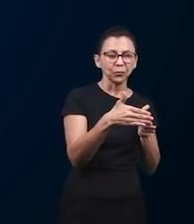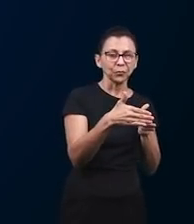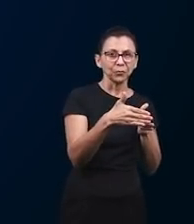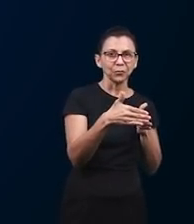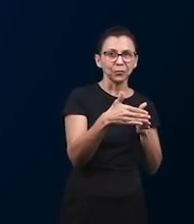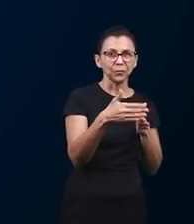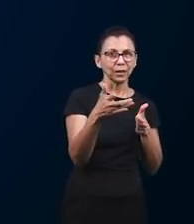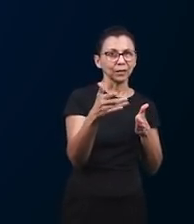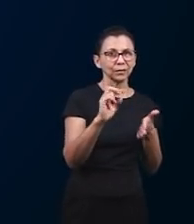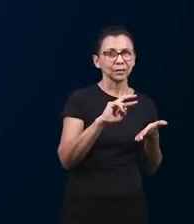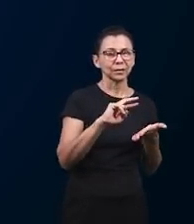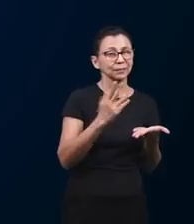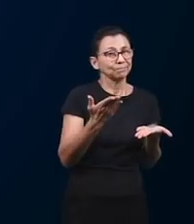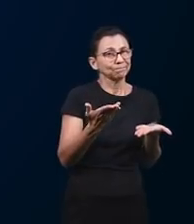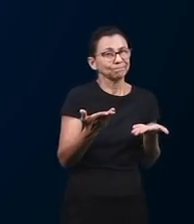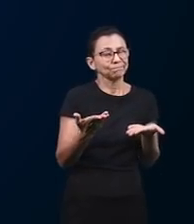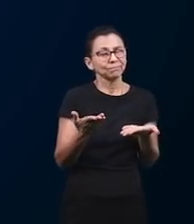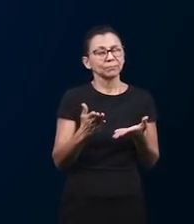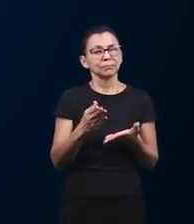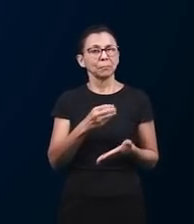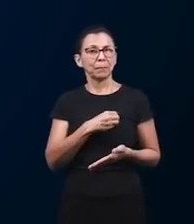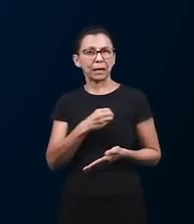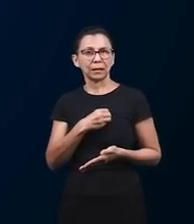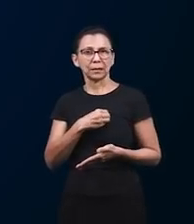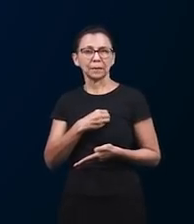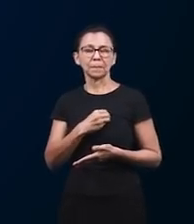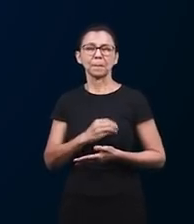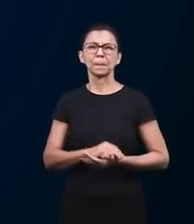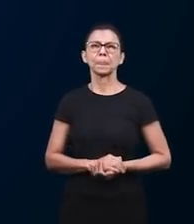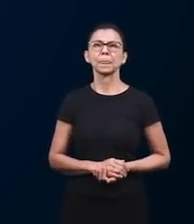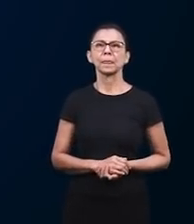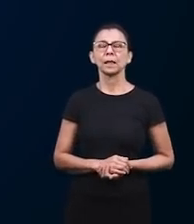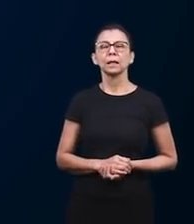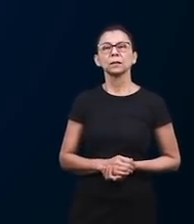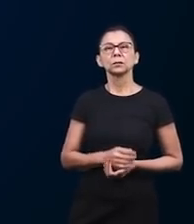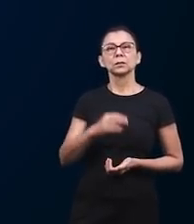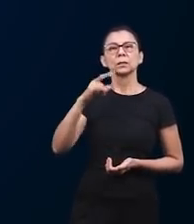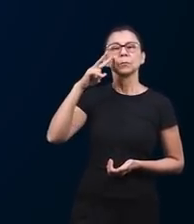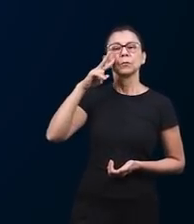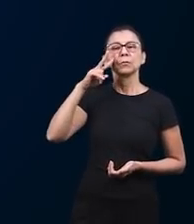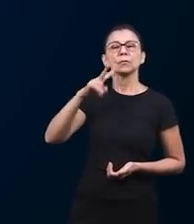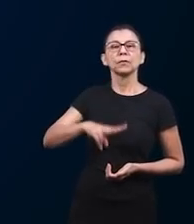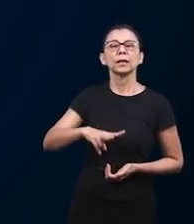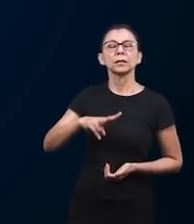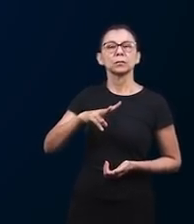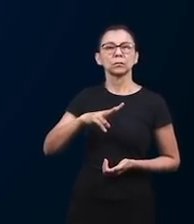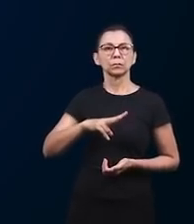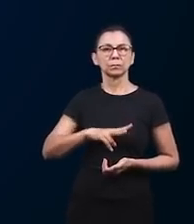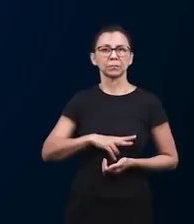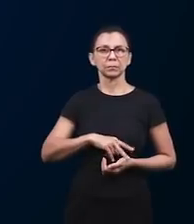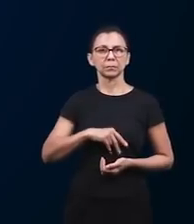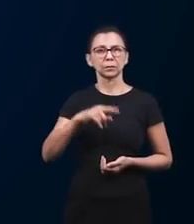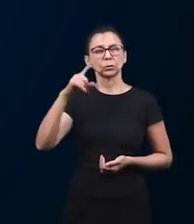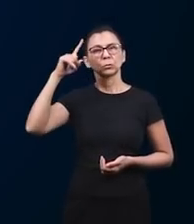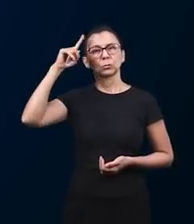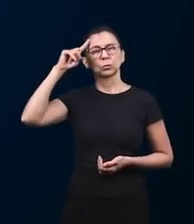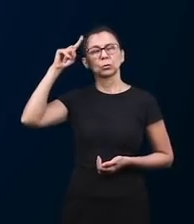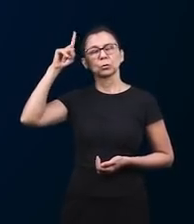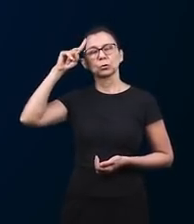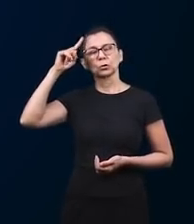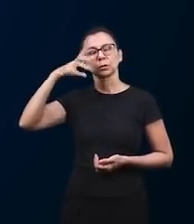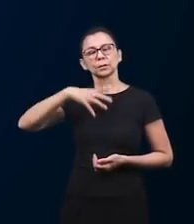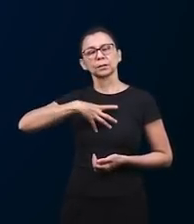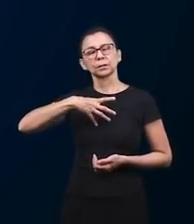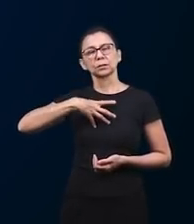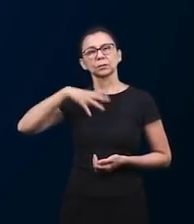em ruínas. Então, o que nós temos recebido e ouvido, e é importante isso, irmãos, ouvir a cada dia